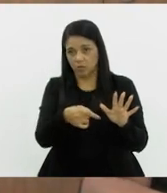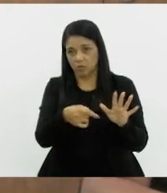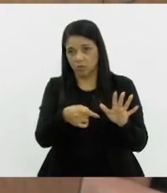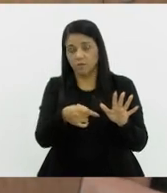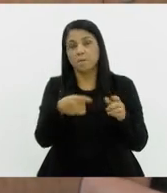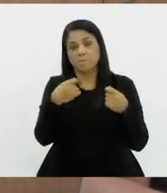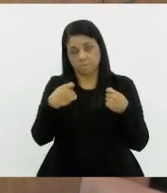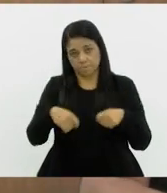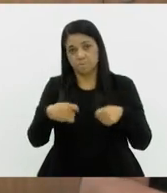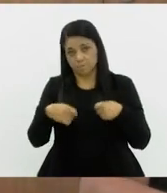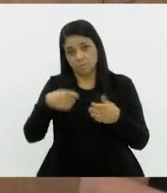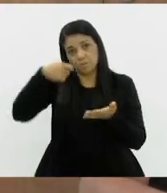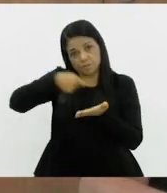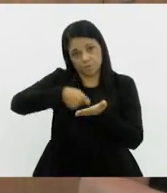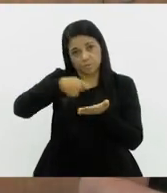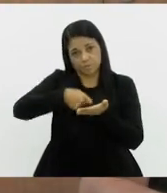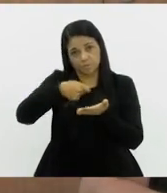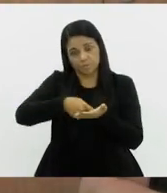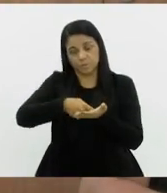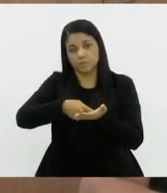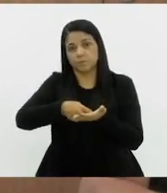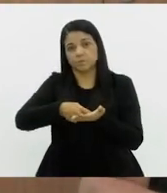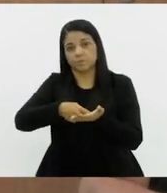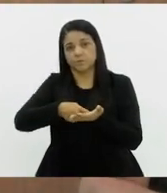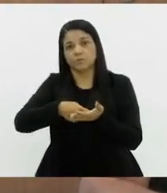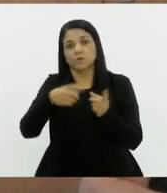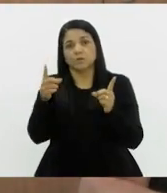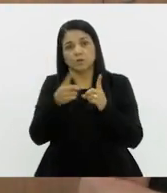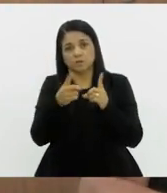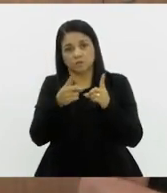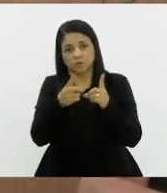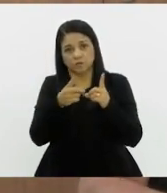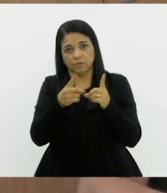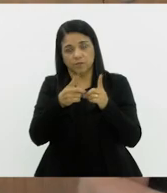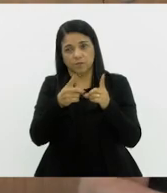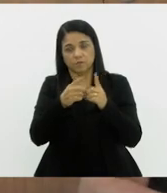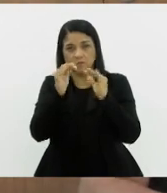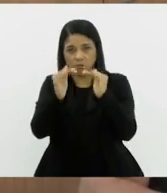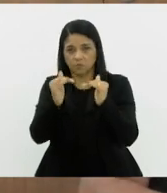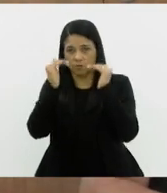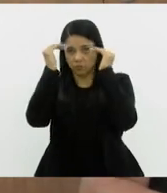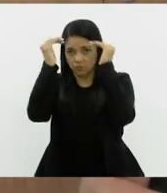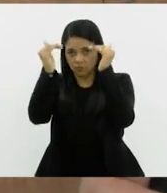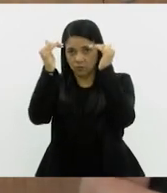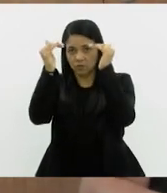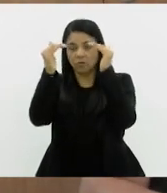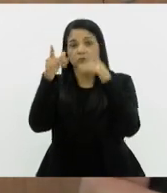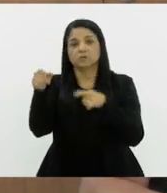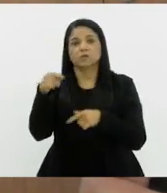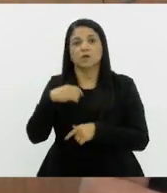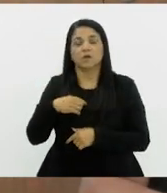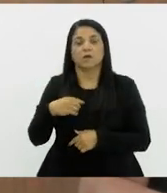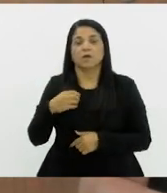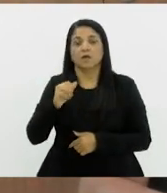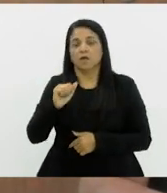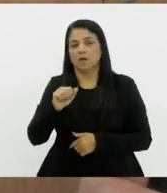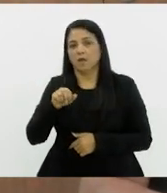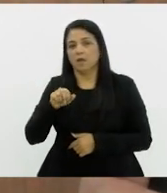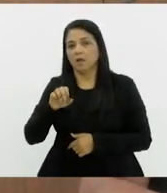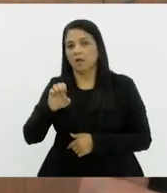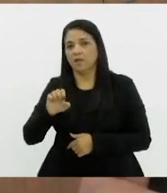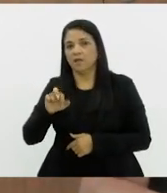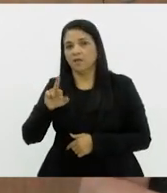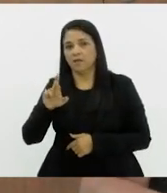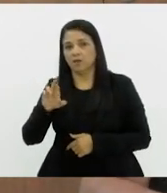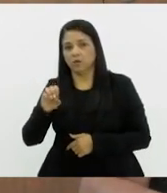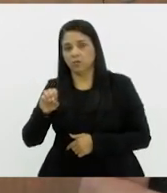que precisa obrigatoriamente da deferência e do atendimento por parte da autoridade aeronáutica, que sempre esteve ao nosso lado, que